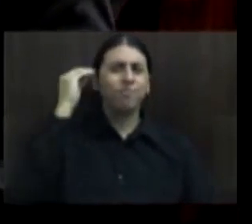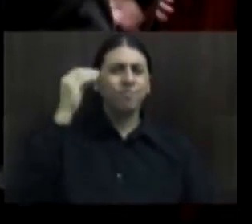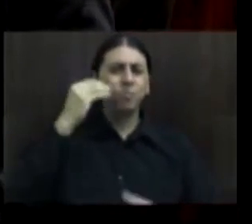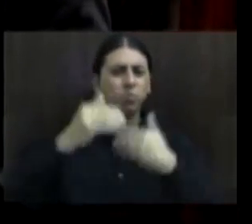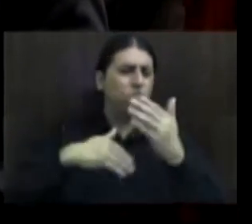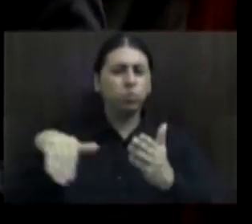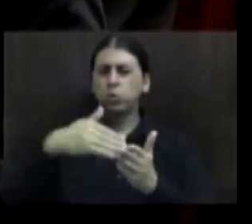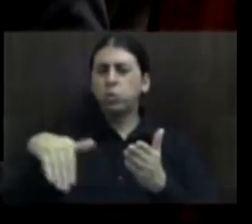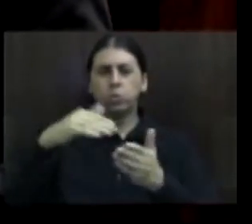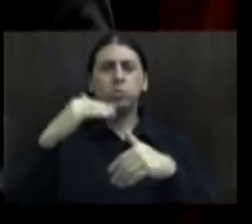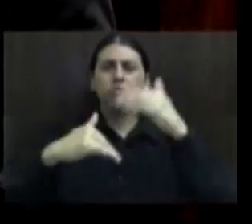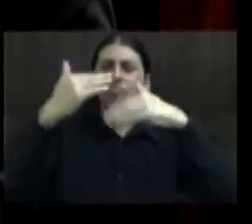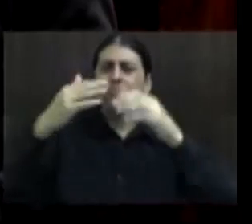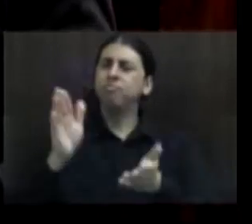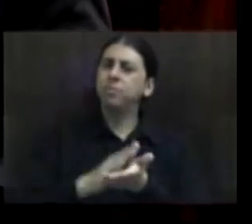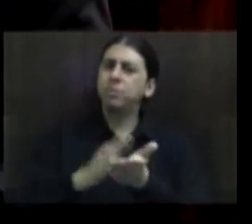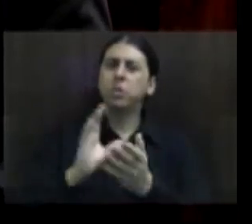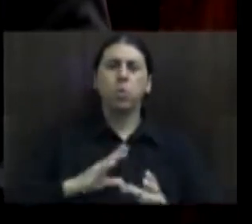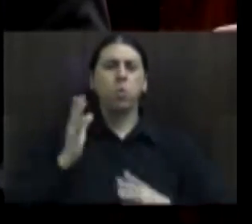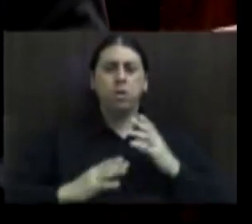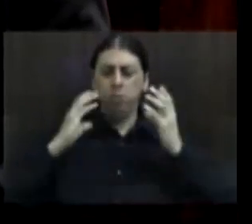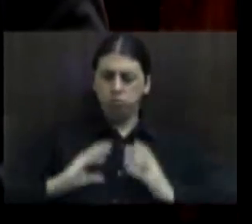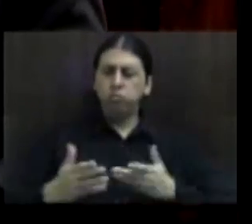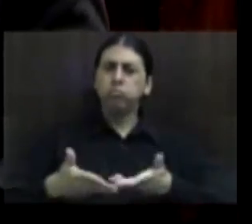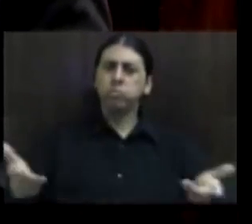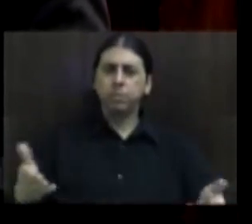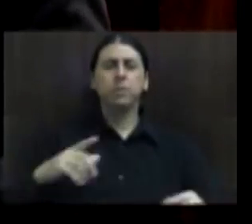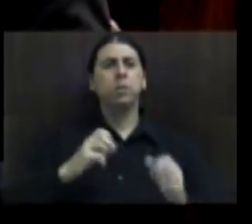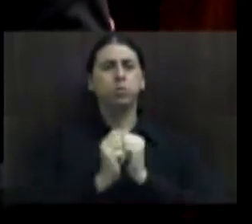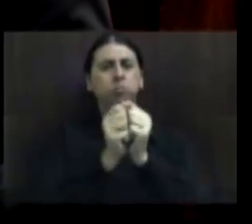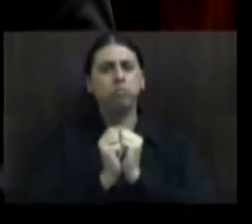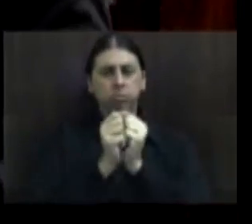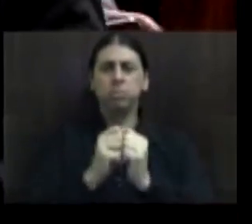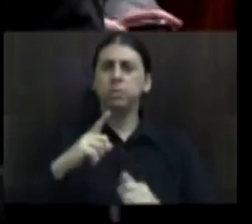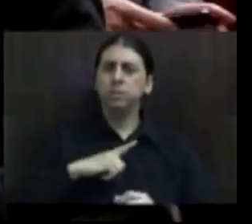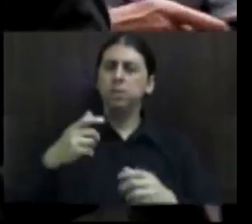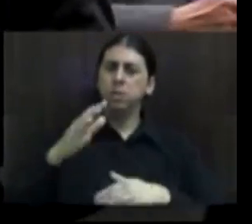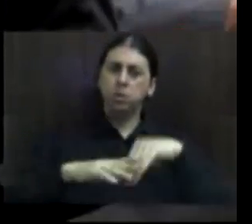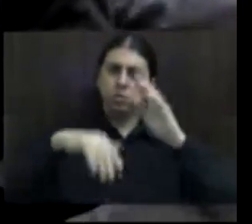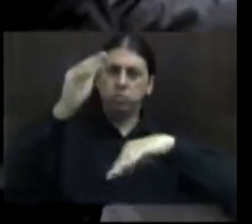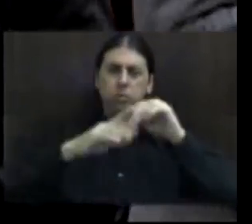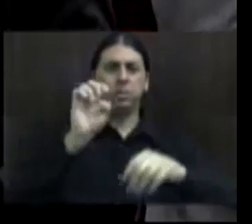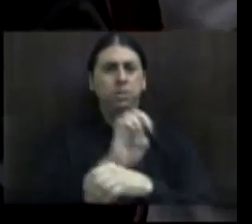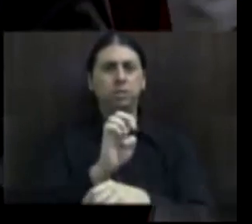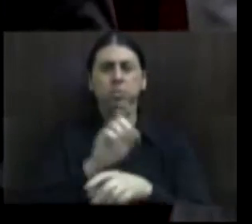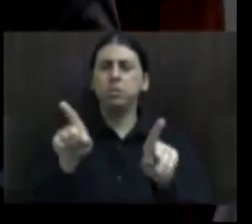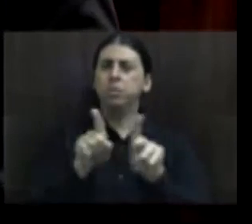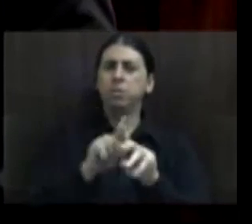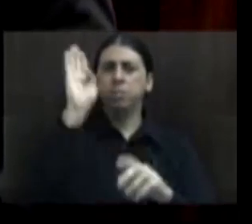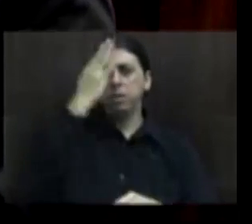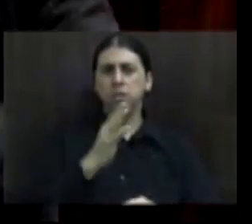pela postura Deputado nós estamos juntos para construir um estado um